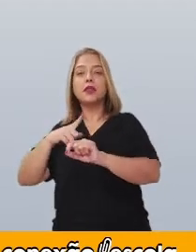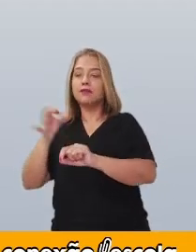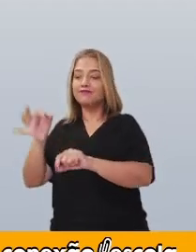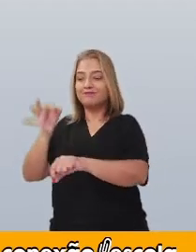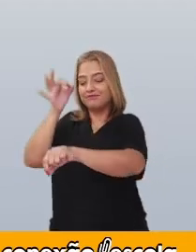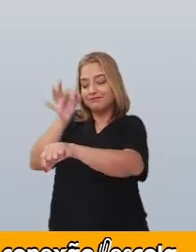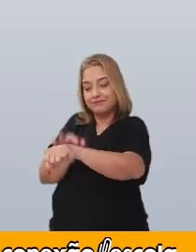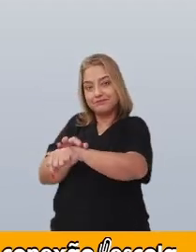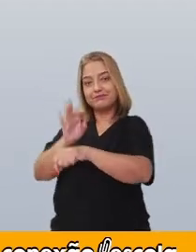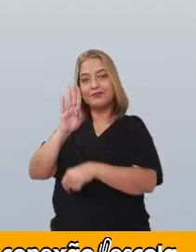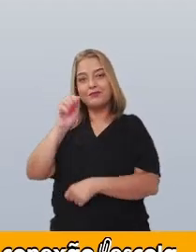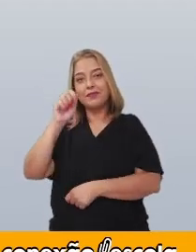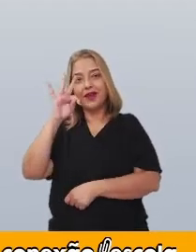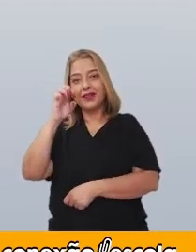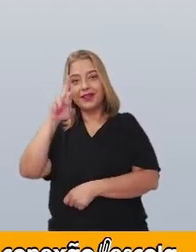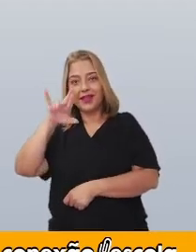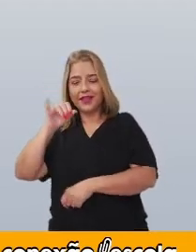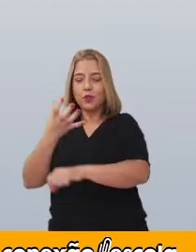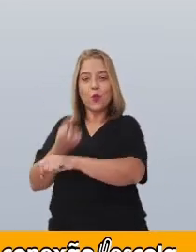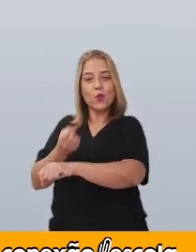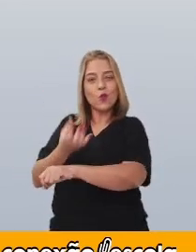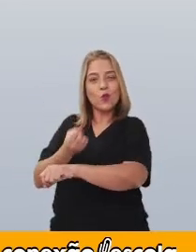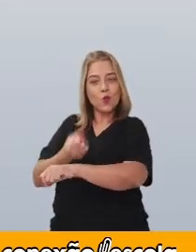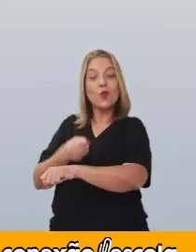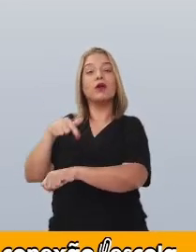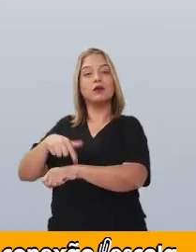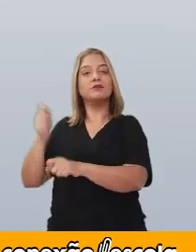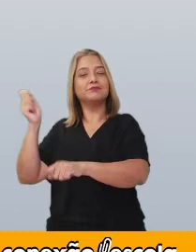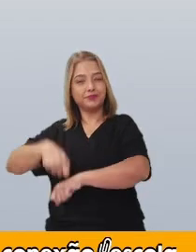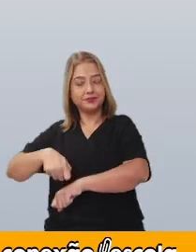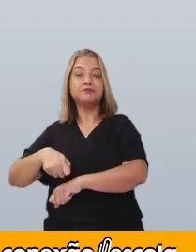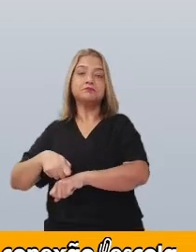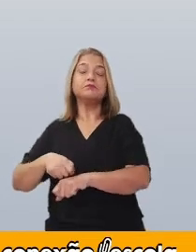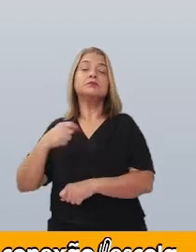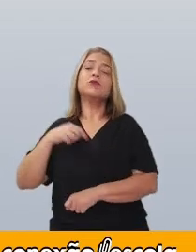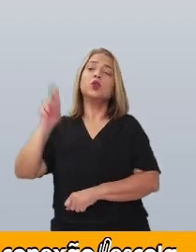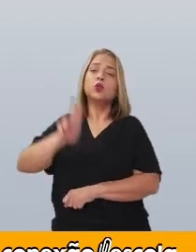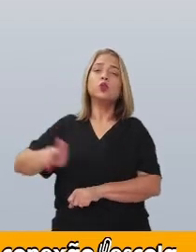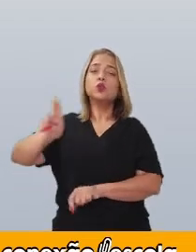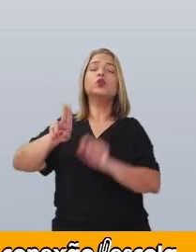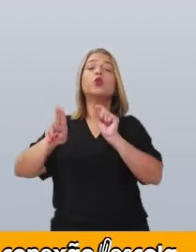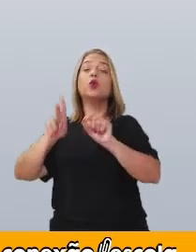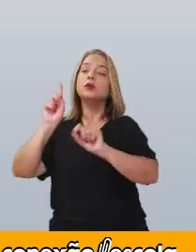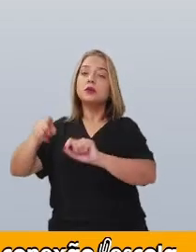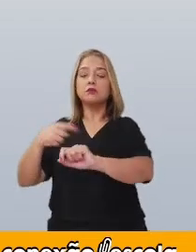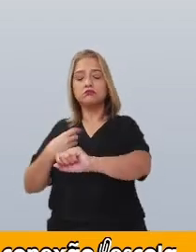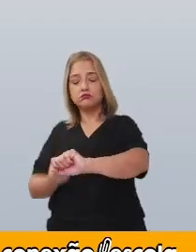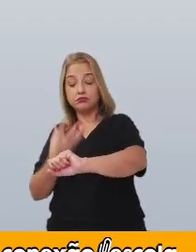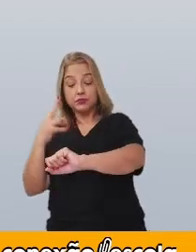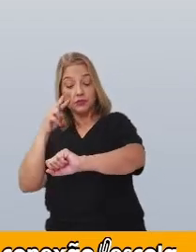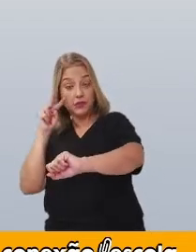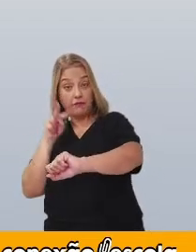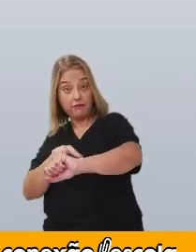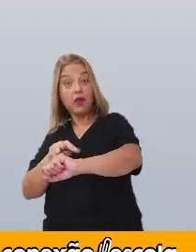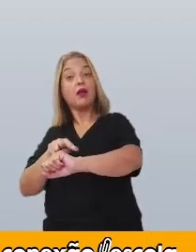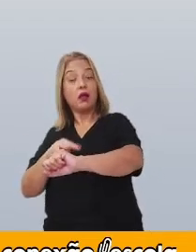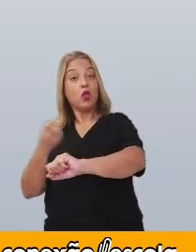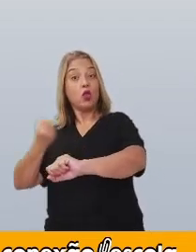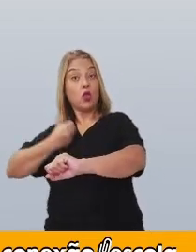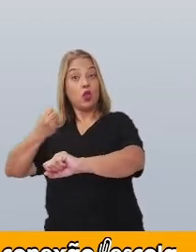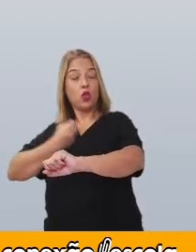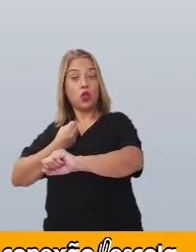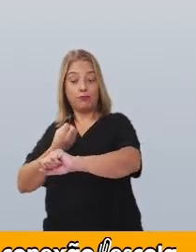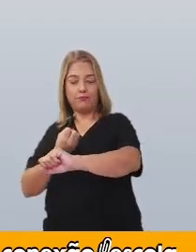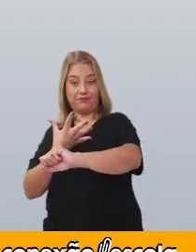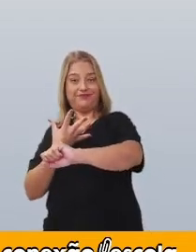uma bateria de pequena carga. De forma usual, as horas são exibidas por meio de um visor de LED